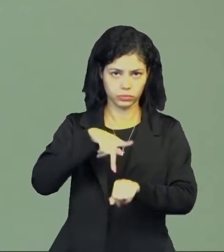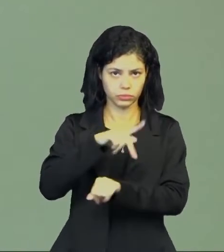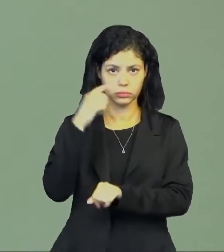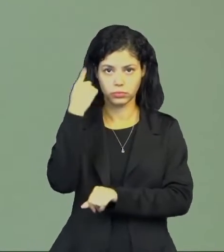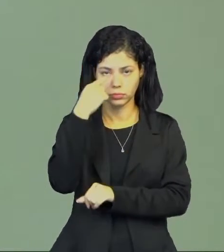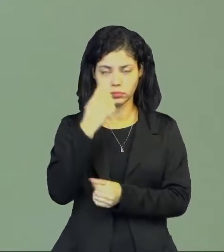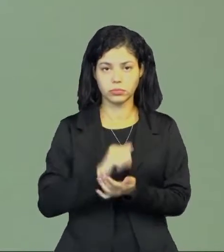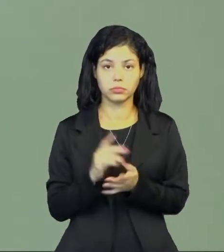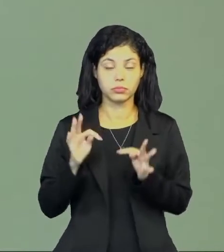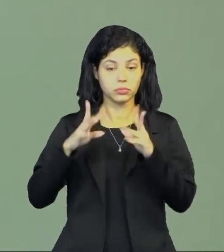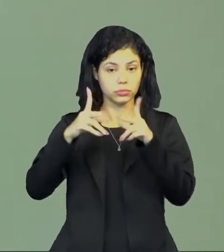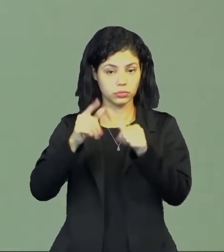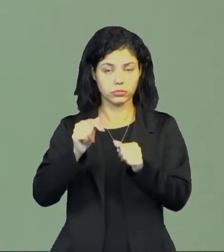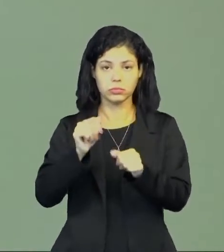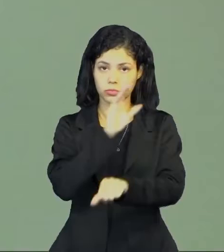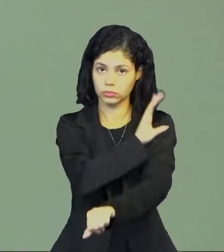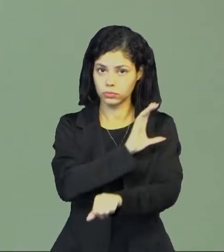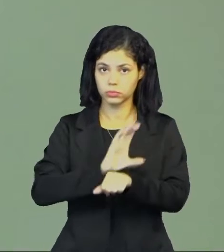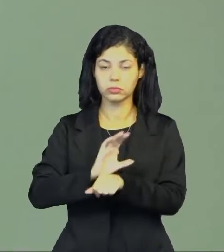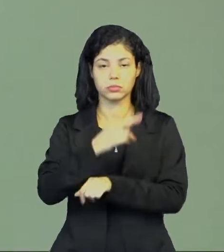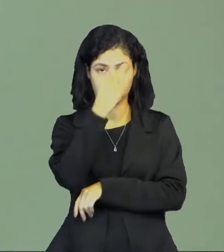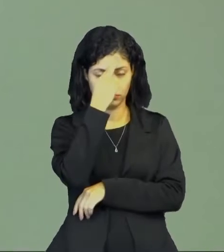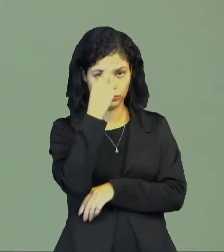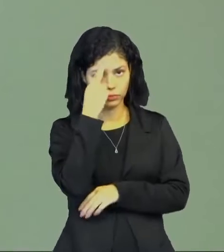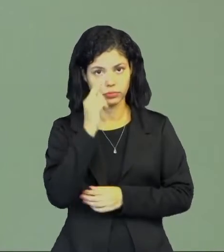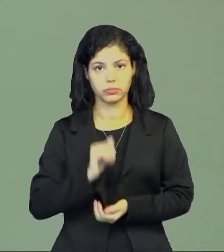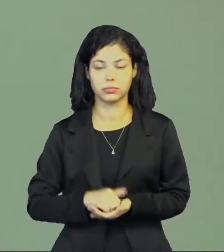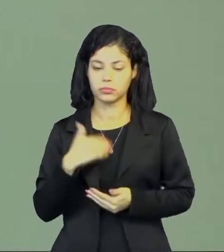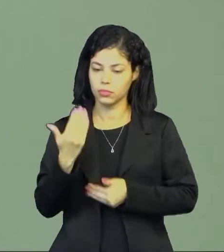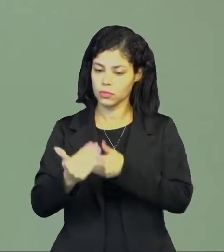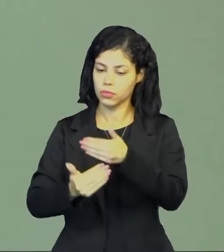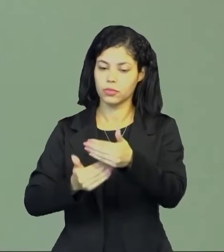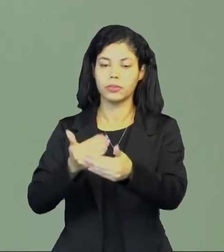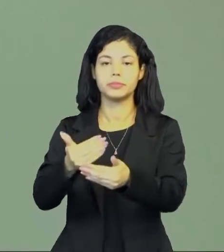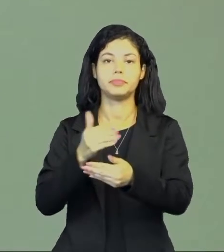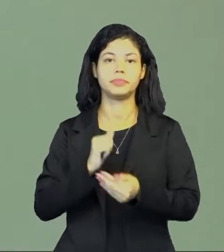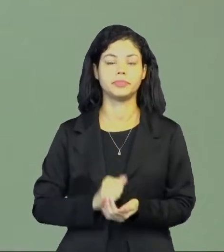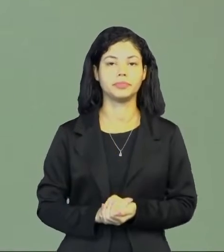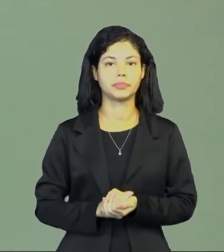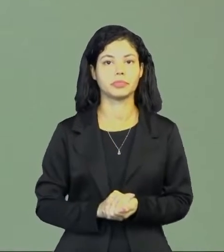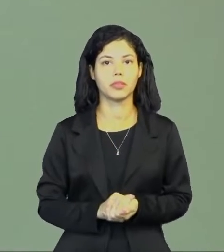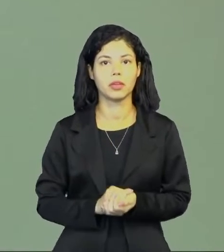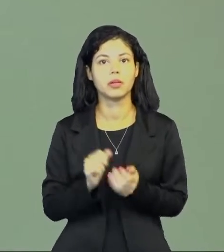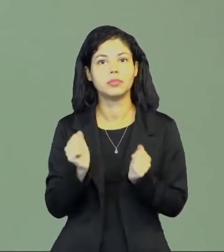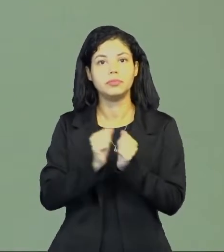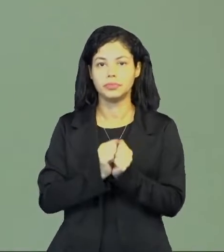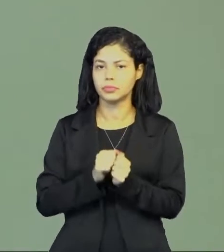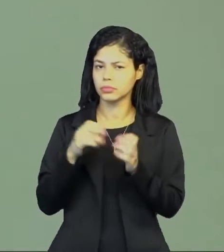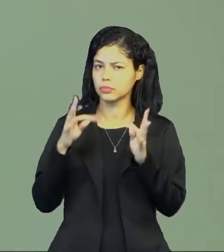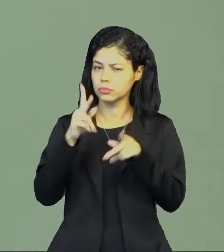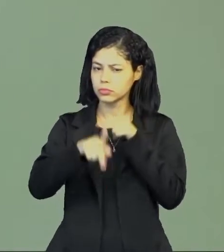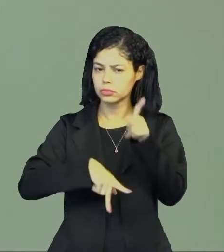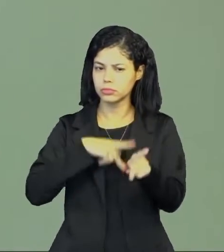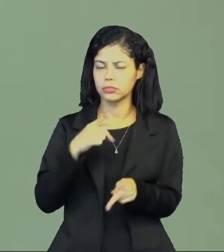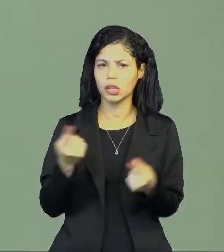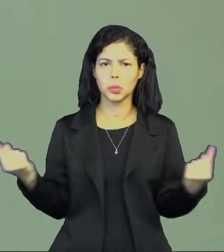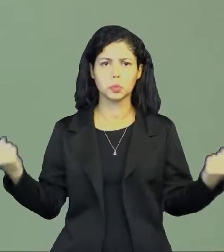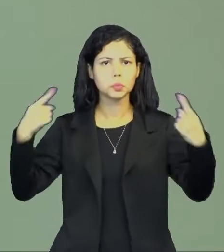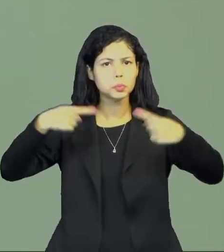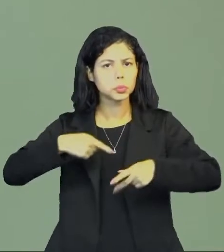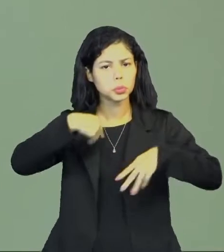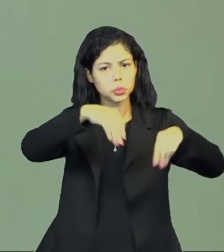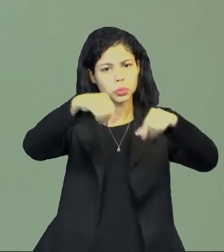Espanha, né? Tudo que é sociocultural, histórico, o processo da junção dos povos, né? De disputas